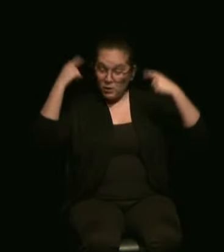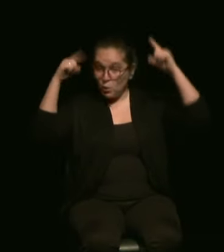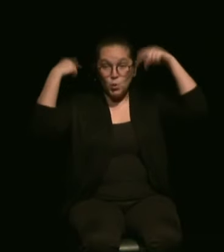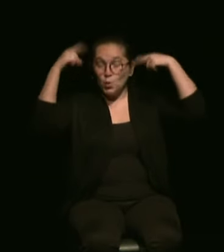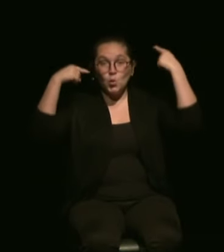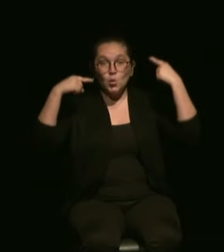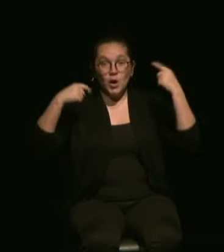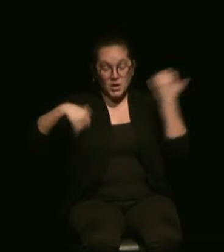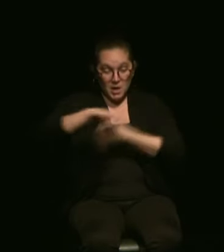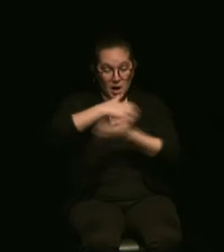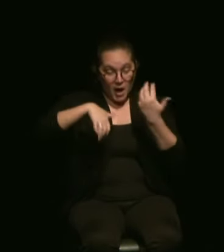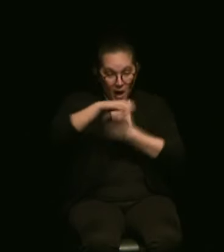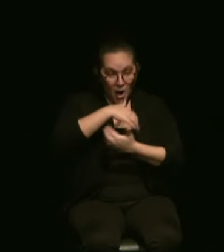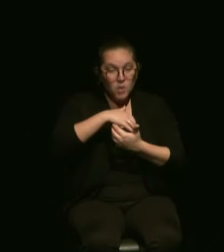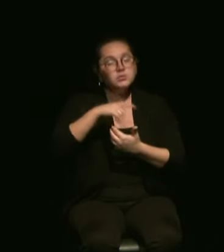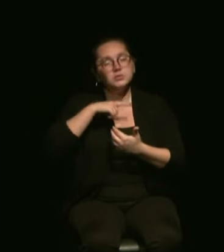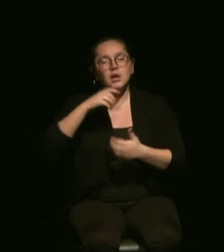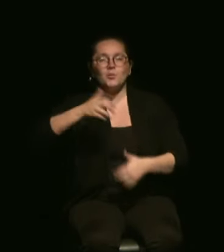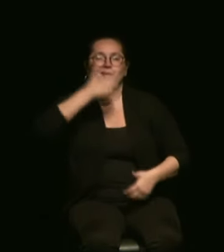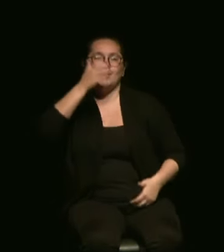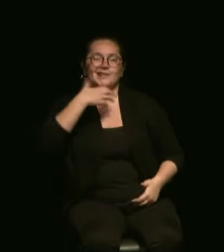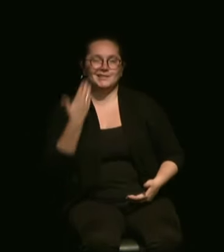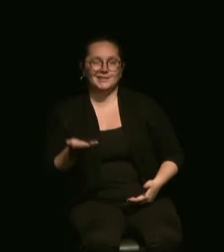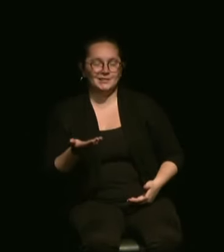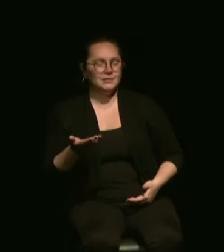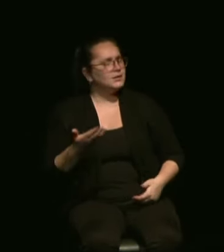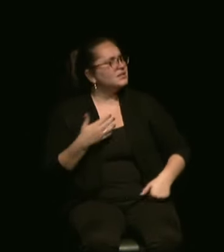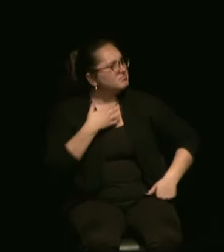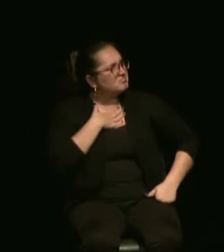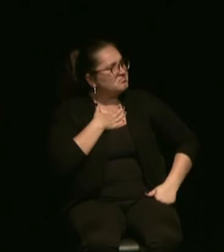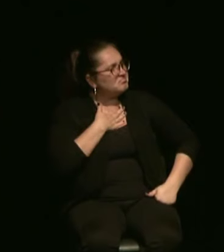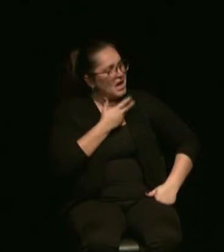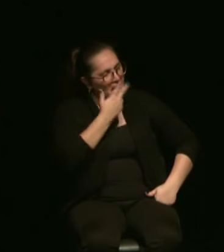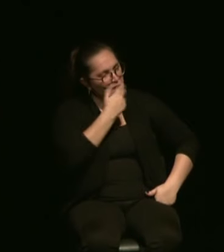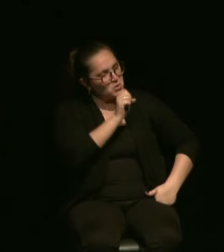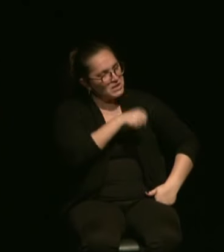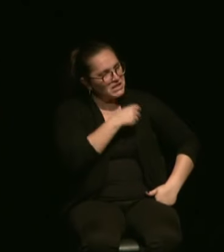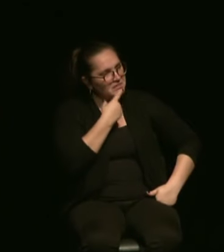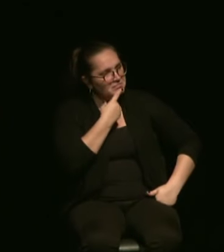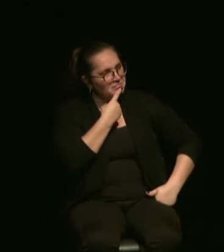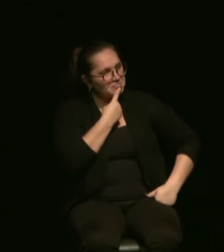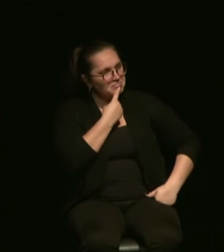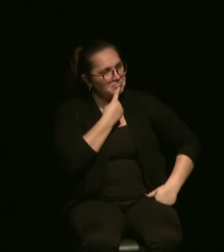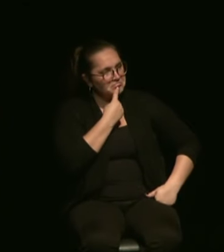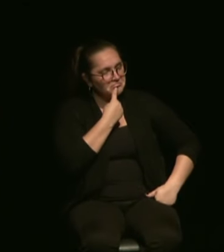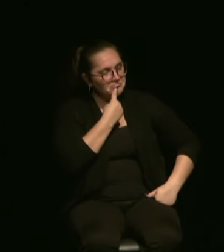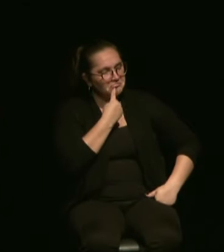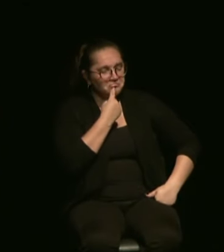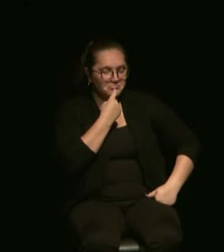depois do caos, vem paraíso. É possível. Uhum.